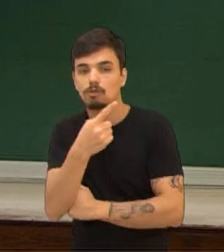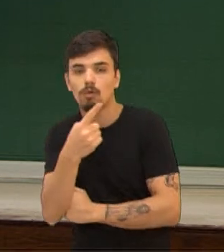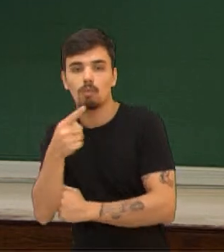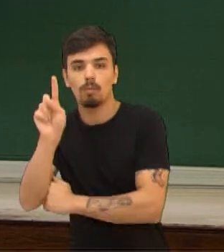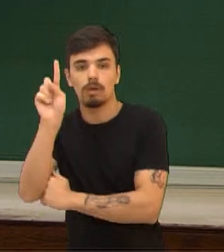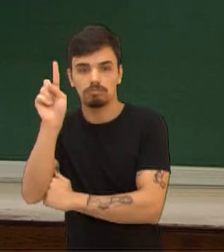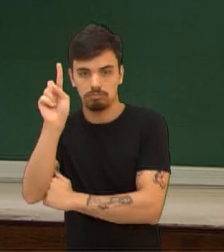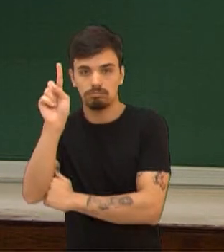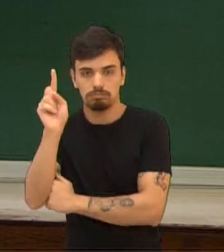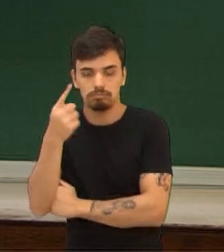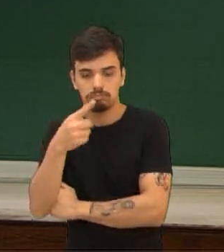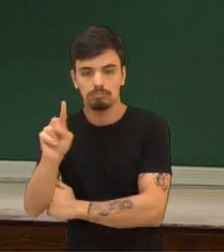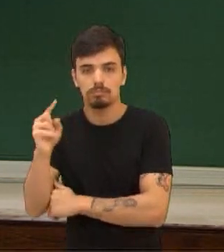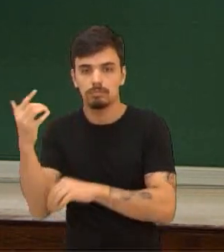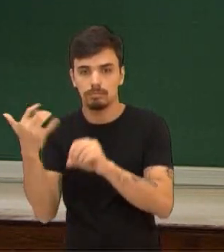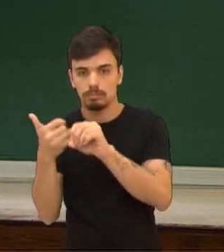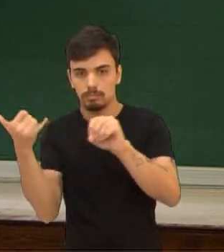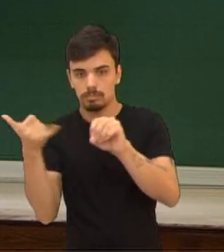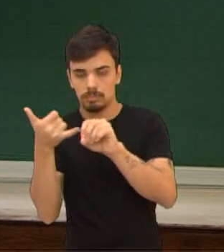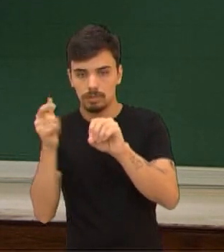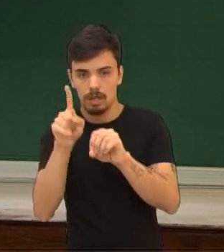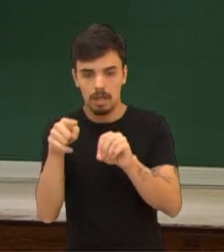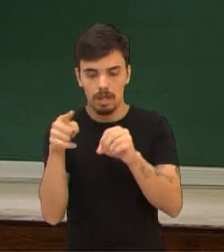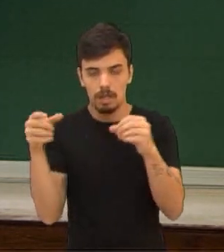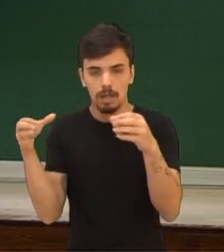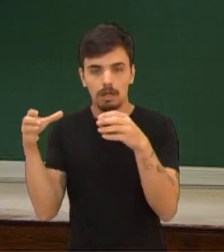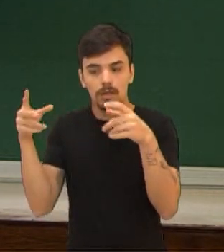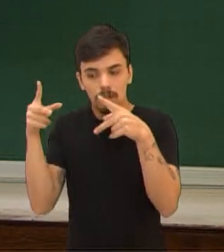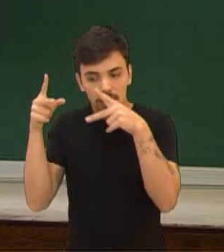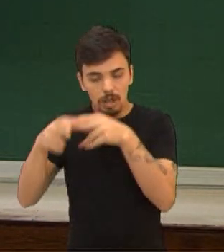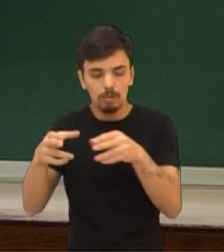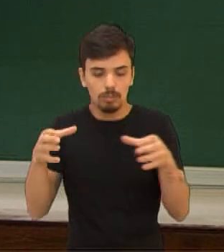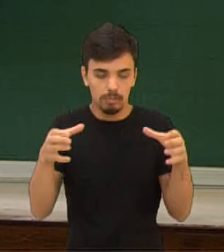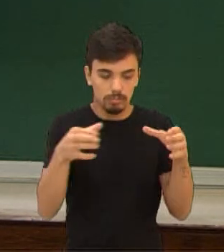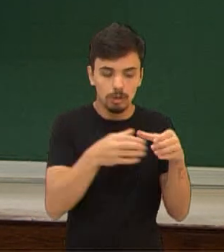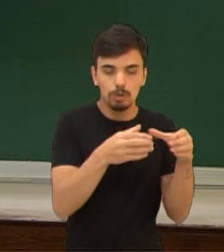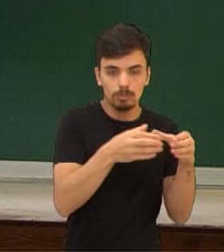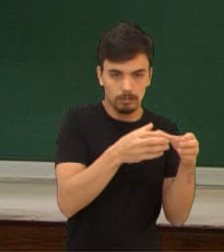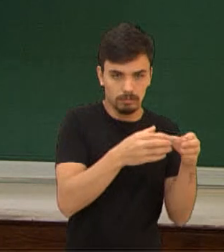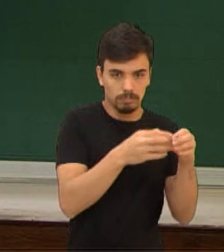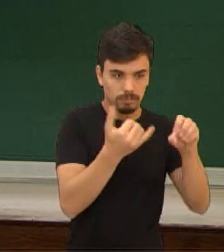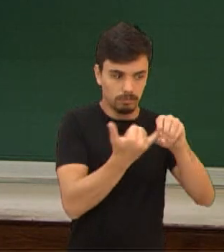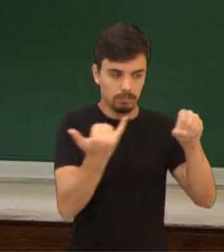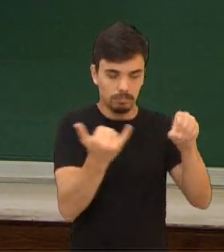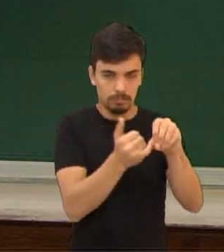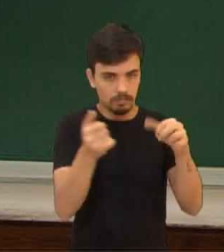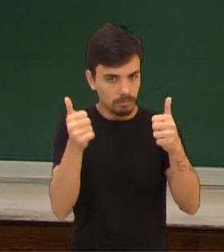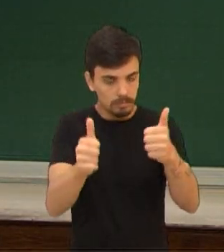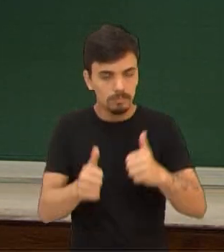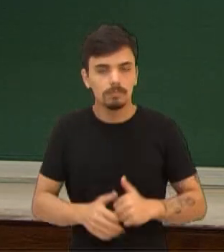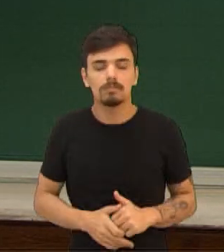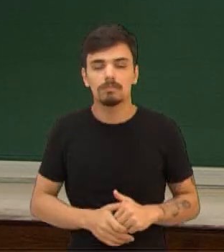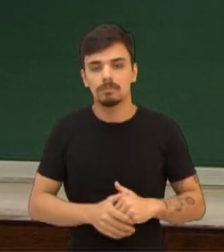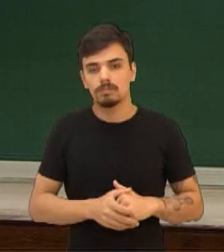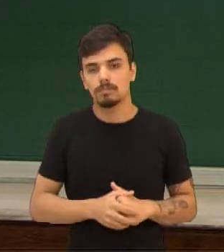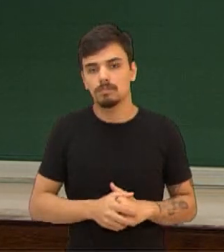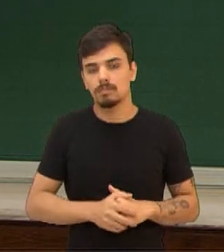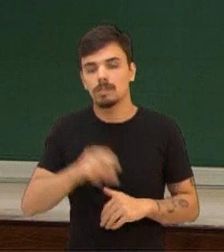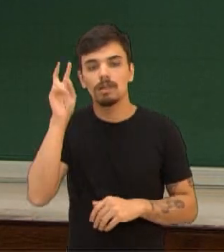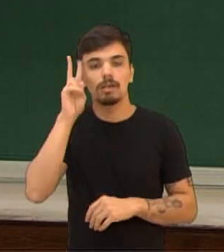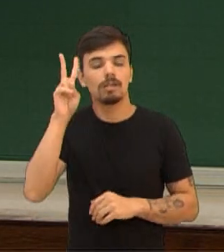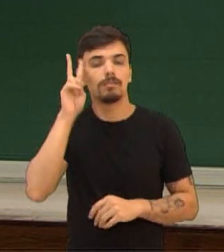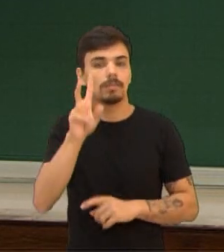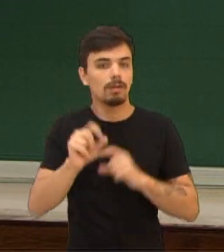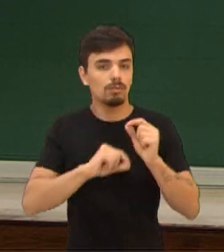capacitor único que faz o efeito do grupo de capacitores, ok? Gente,